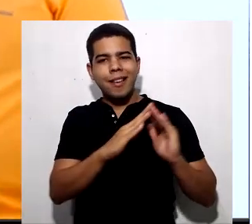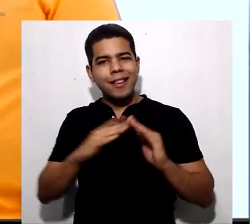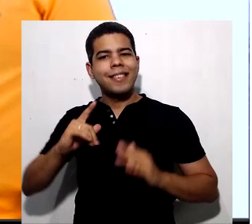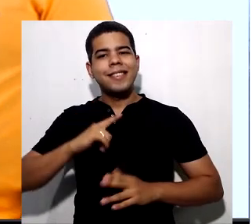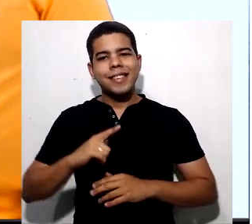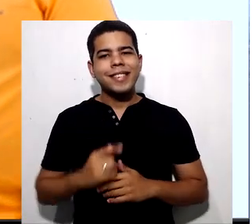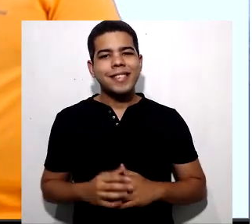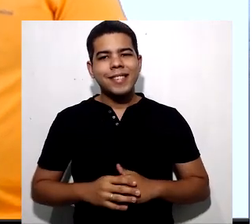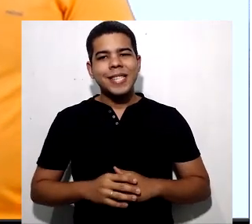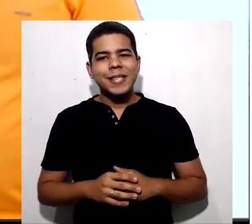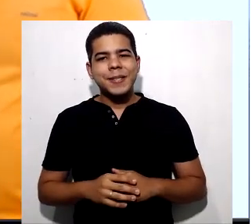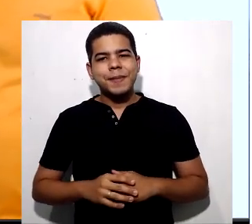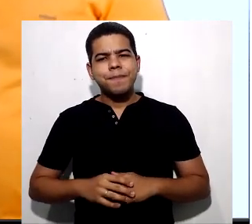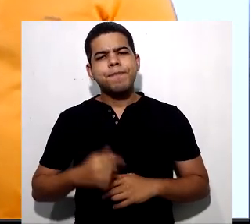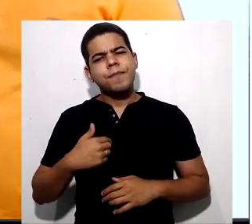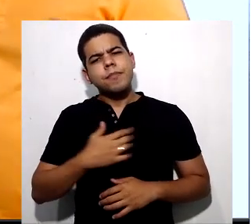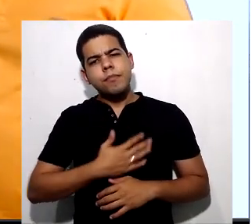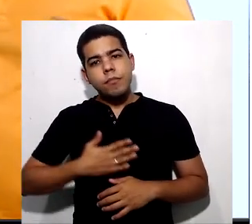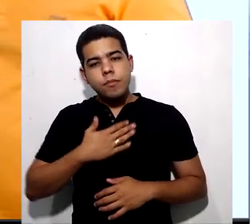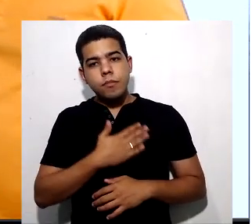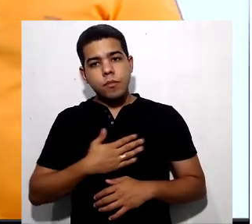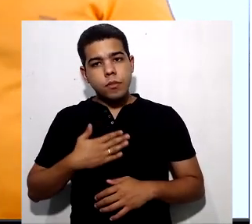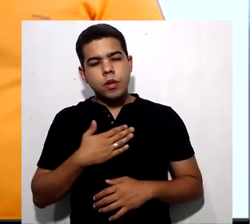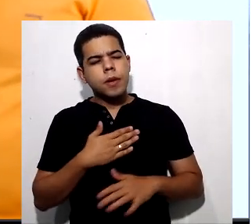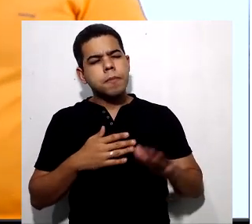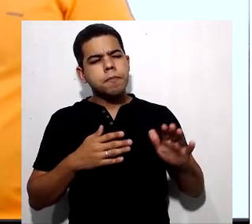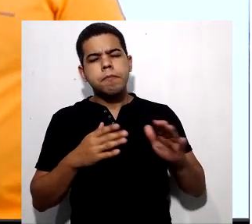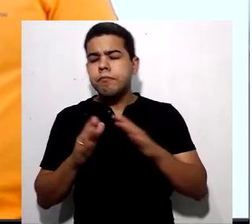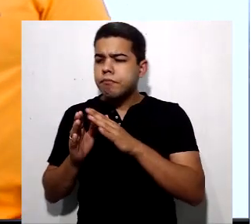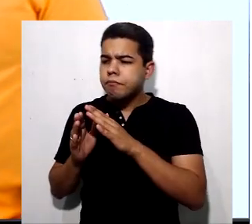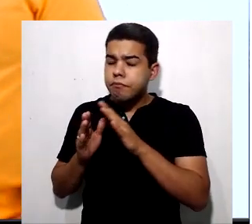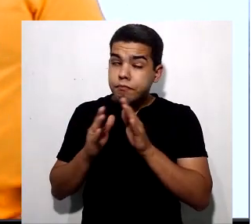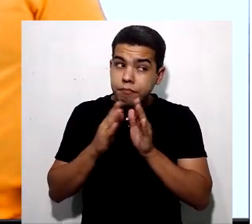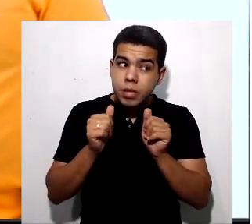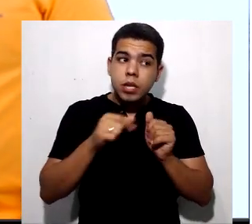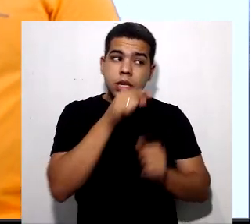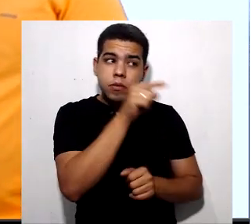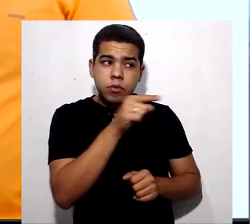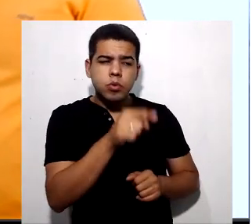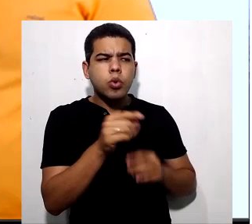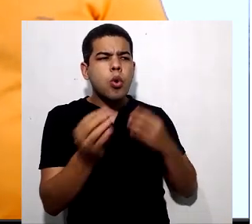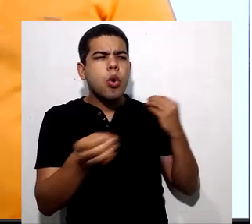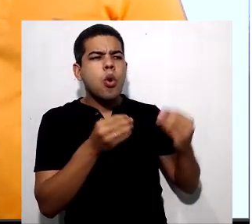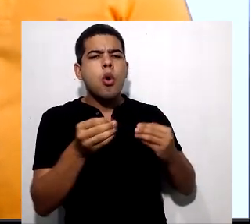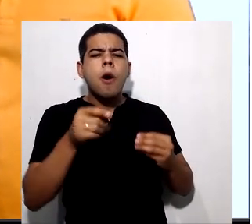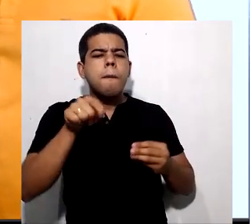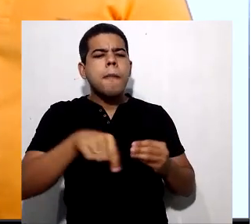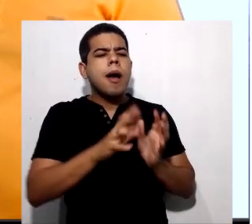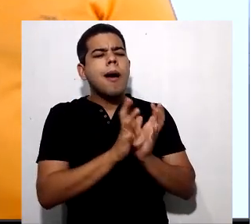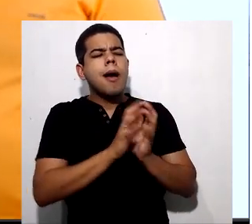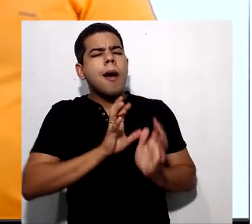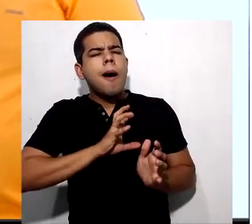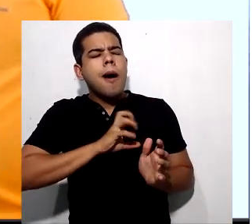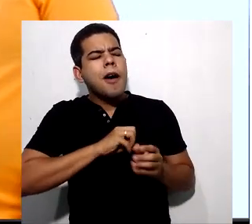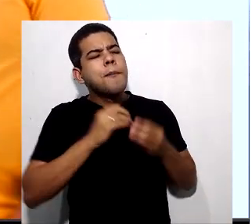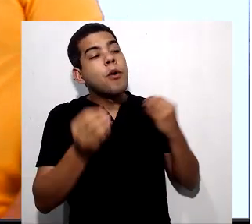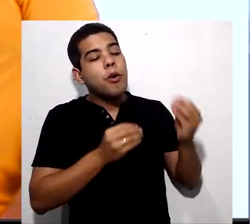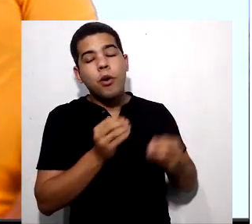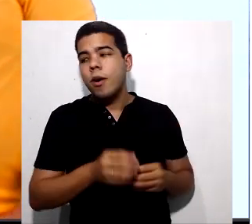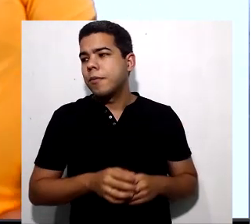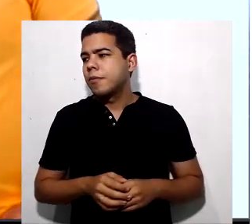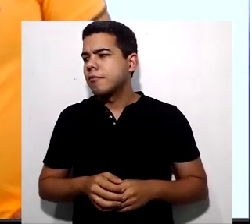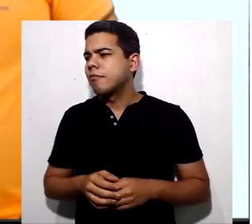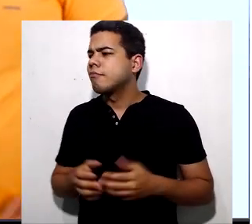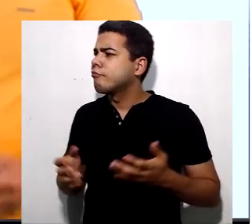Então aqui, eu gostaria que você destacasse a questão, novamente, essa questão desse amor que ela tinha ao Recife.